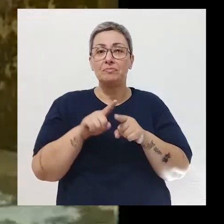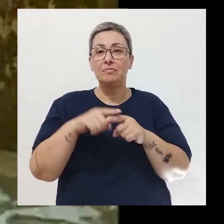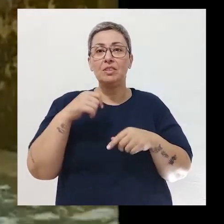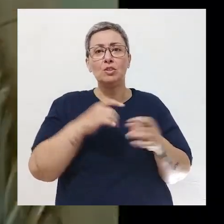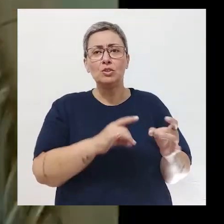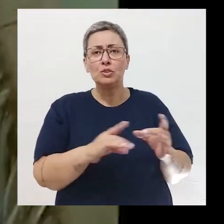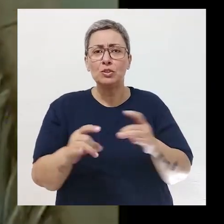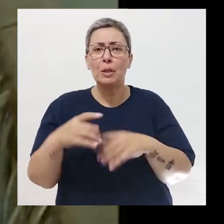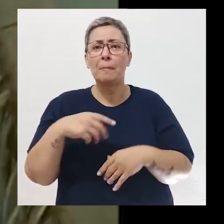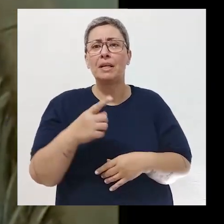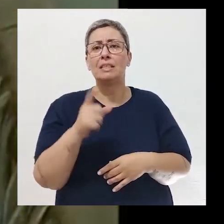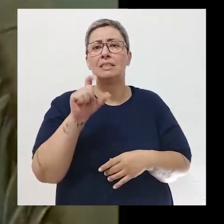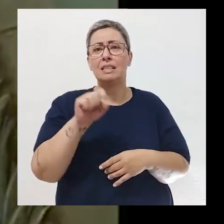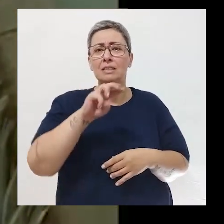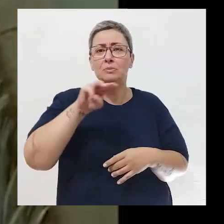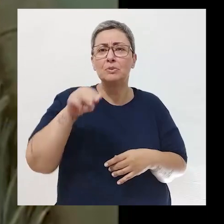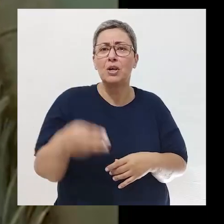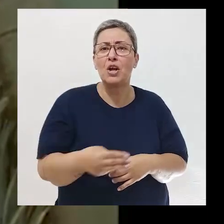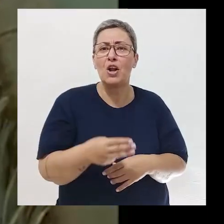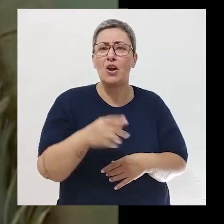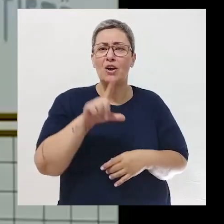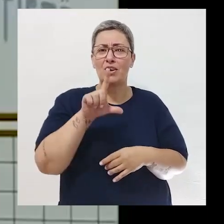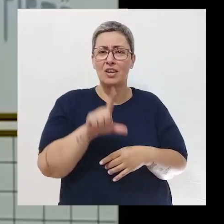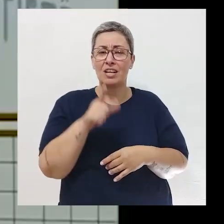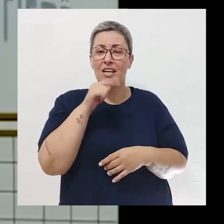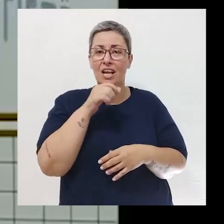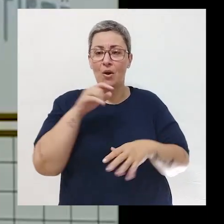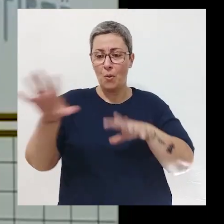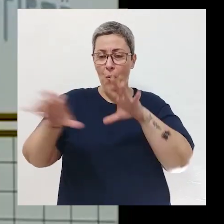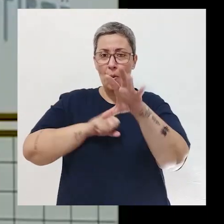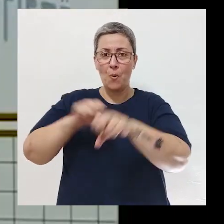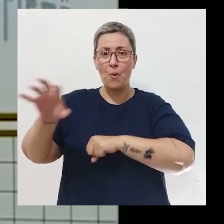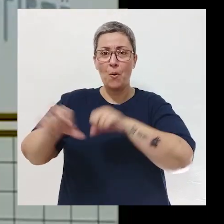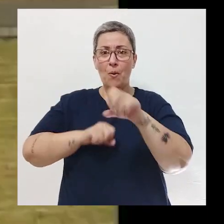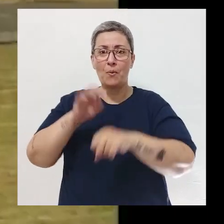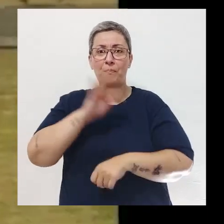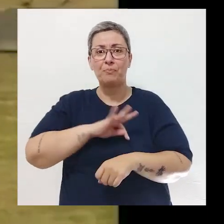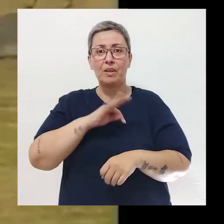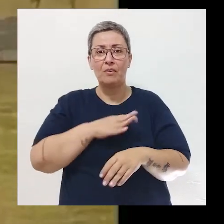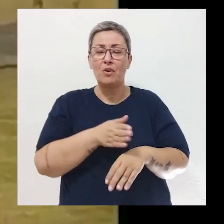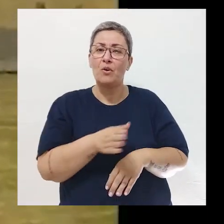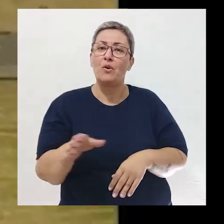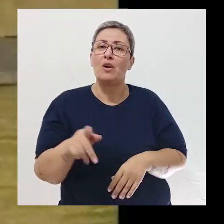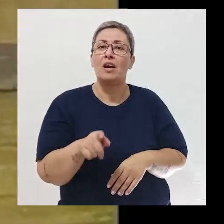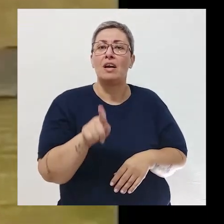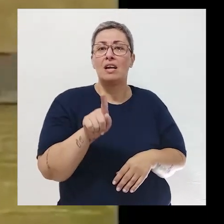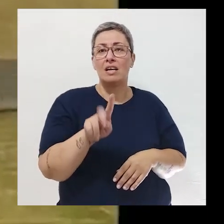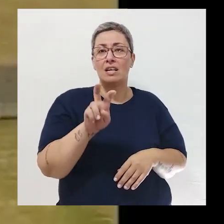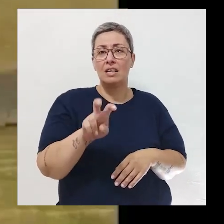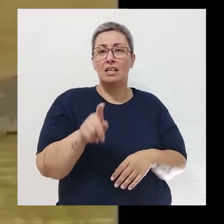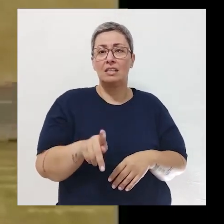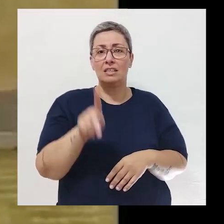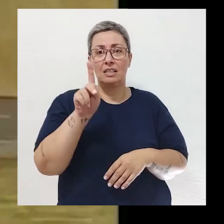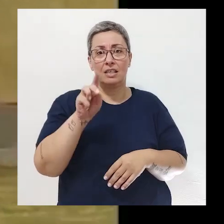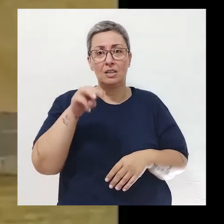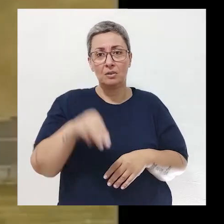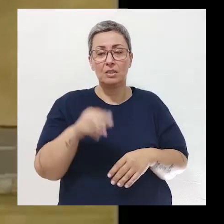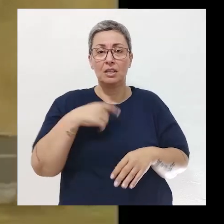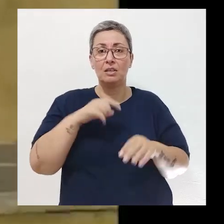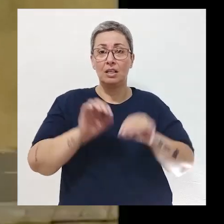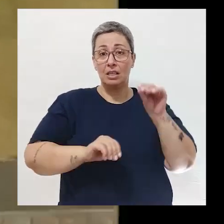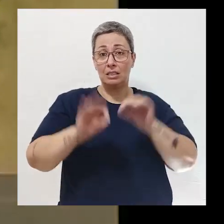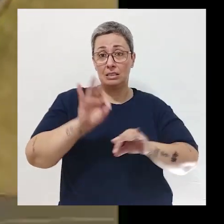os dias, mais de 10 milhões de litros de água são captados do rio Tietê e percorrem 15 quilômetros até a estação